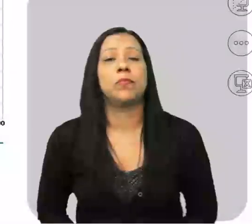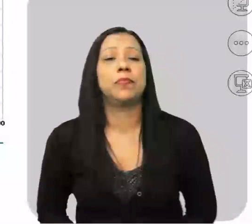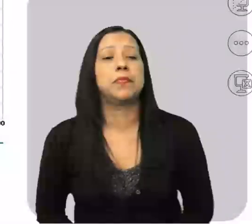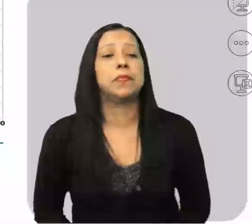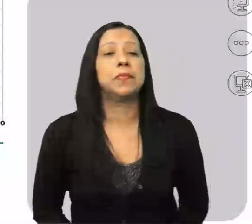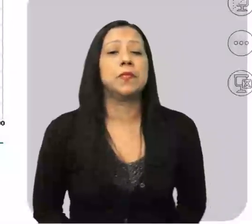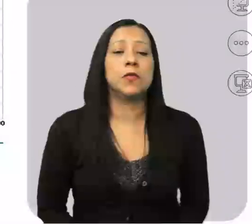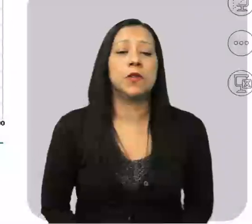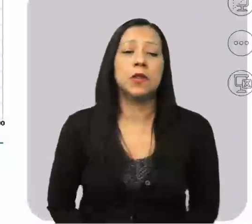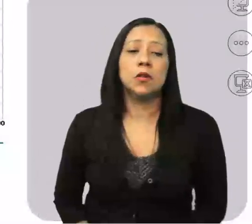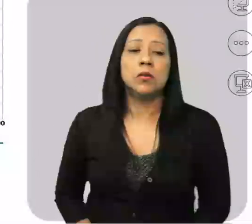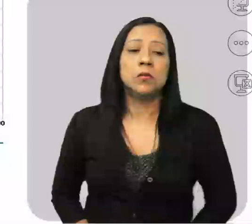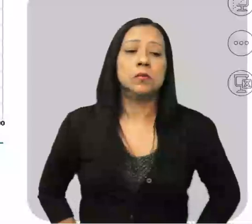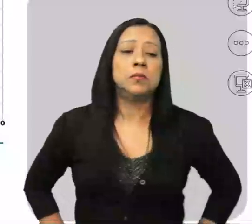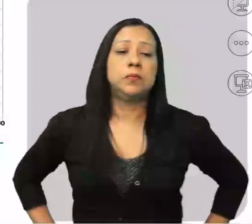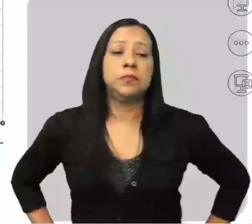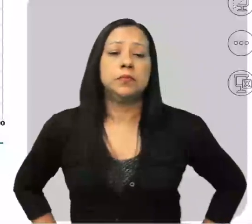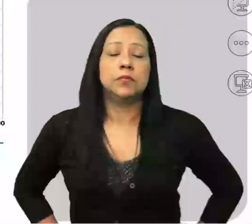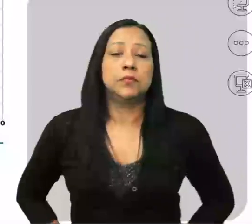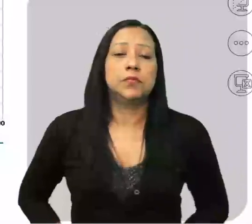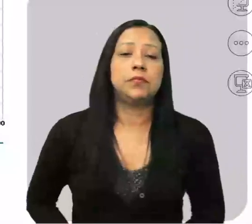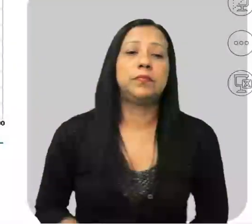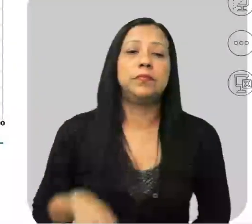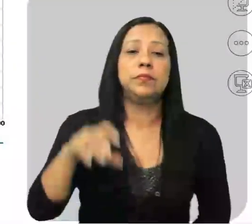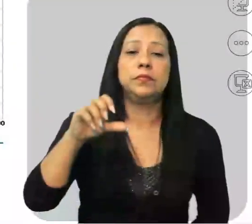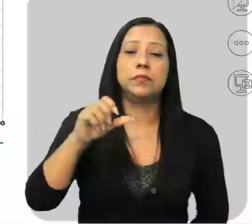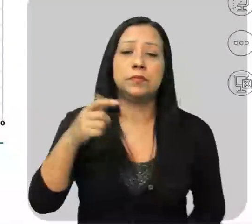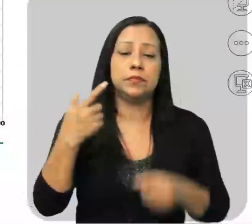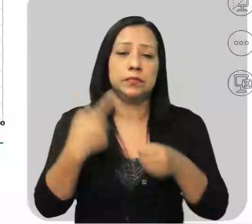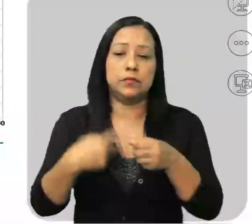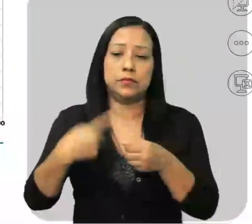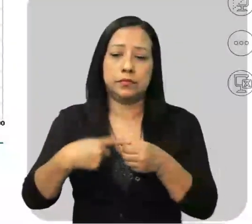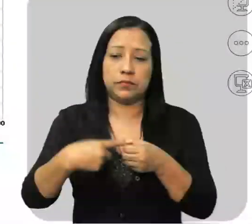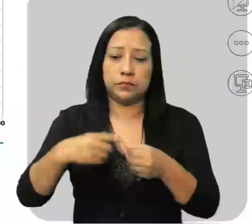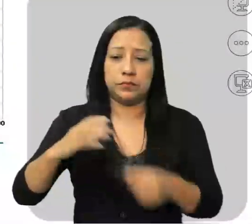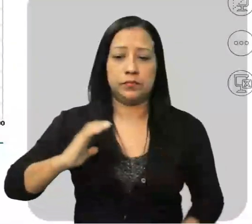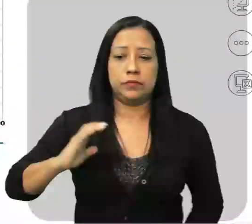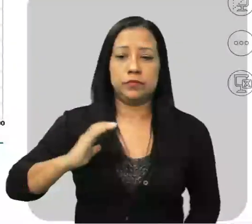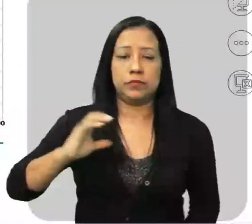Isso é um microclima, ok? Nosso glossário.